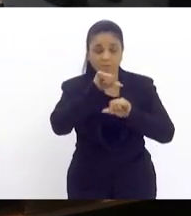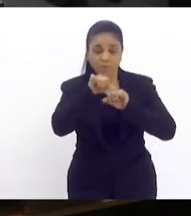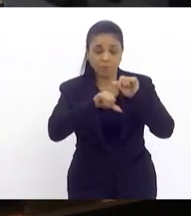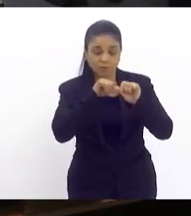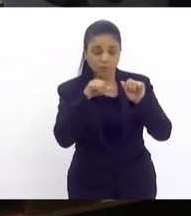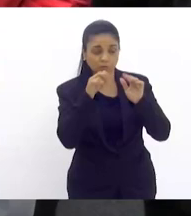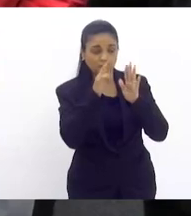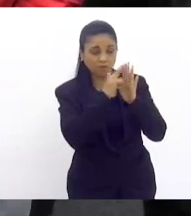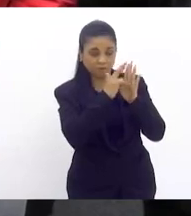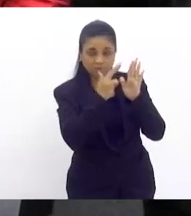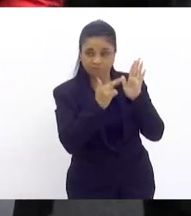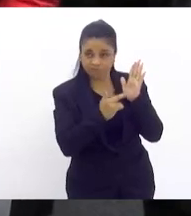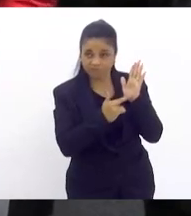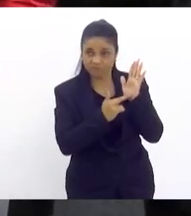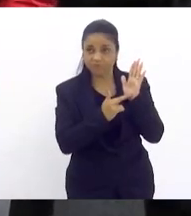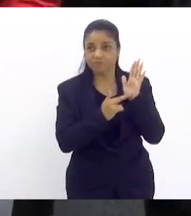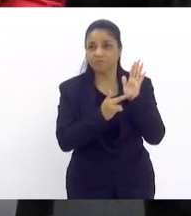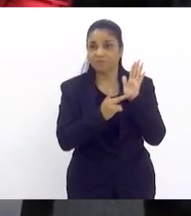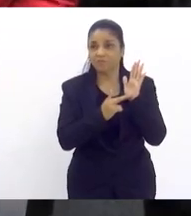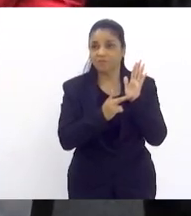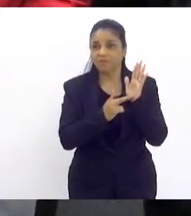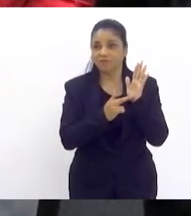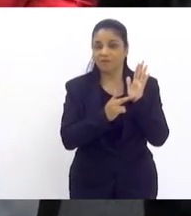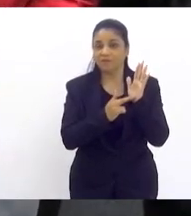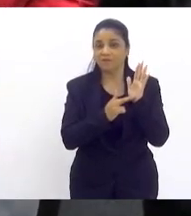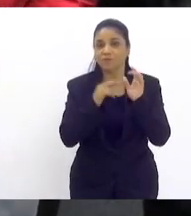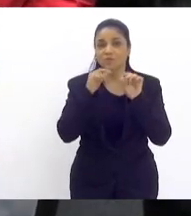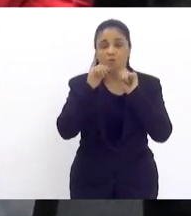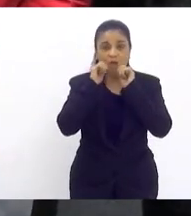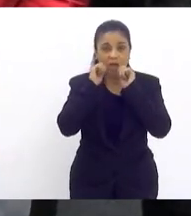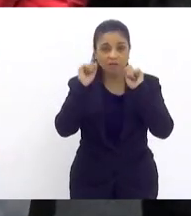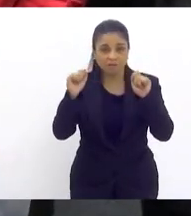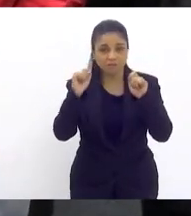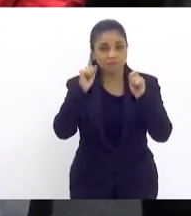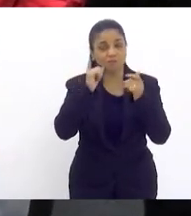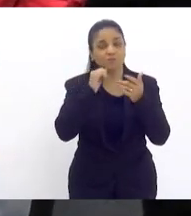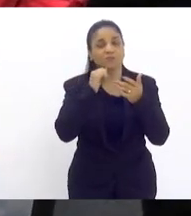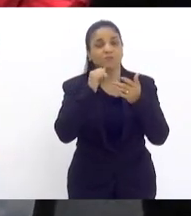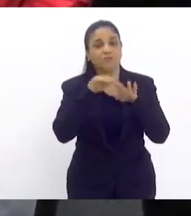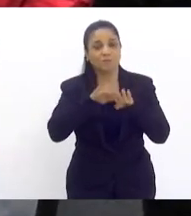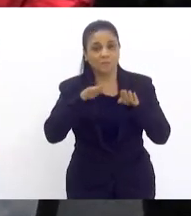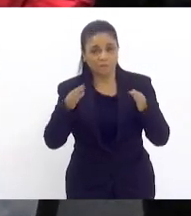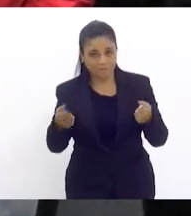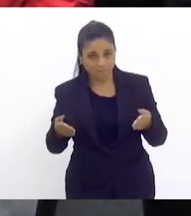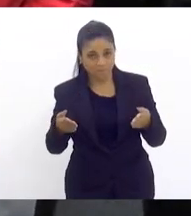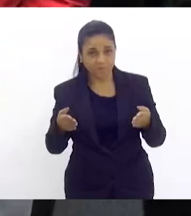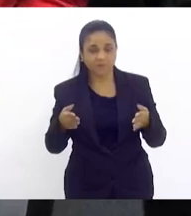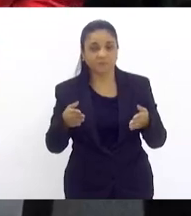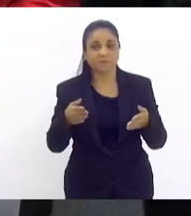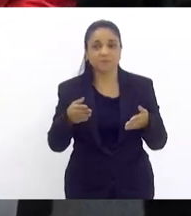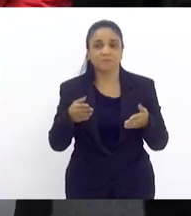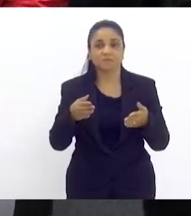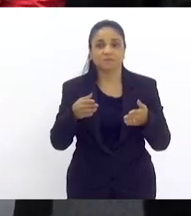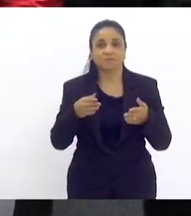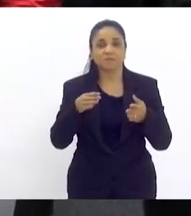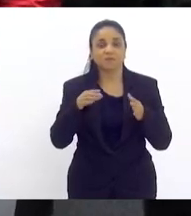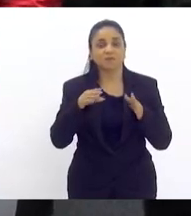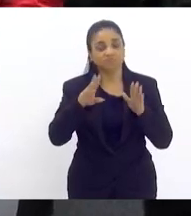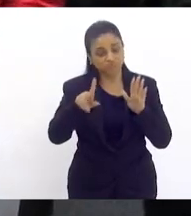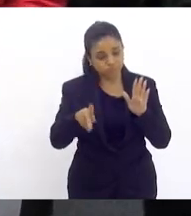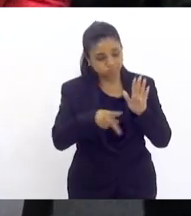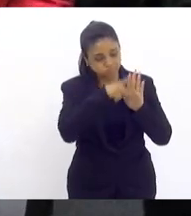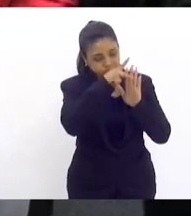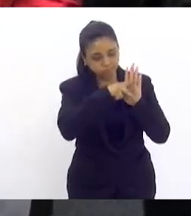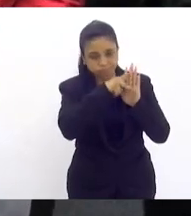do regimento interno que que o assessor da mesa tá dizendo Quando entrou com uma alteração do Regimento